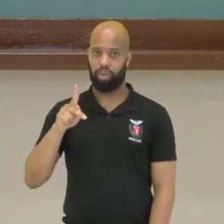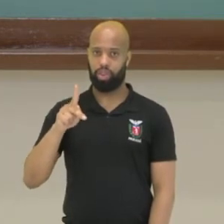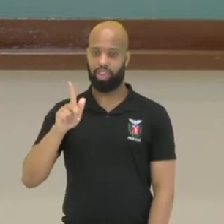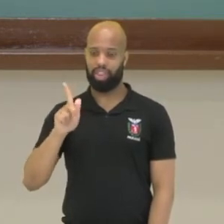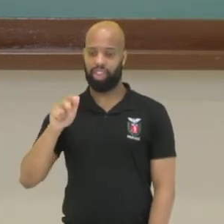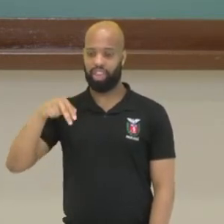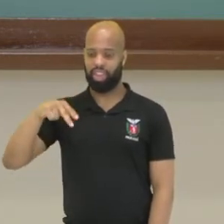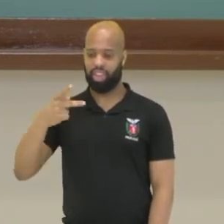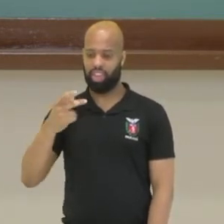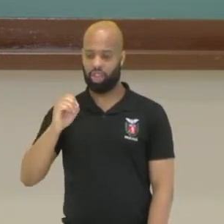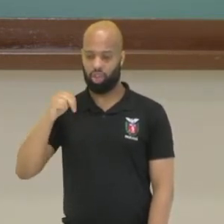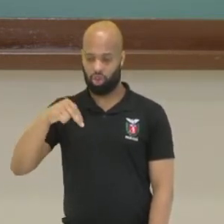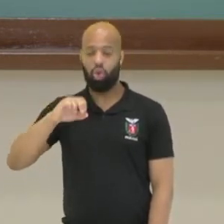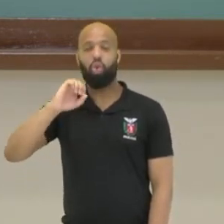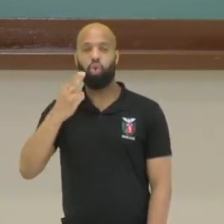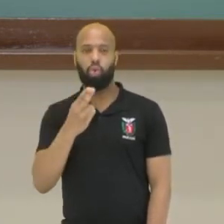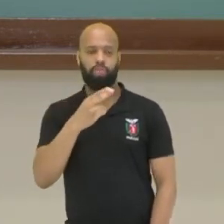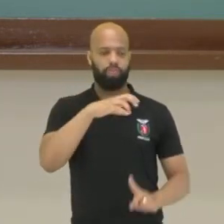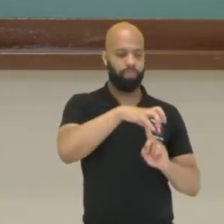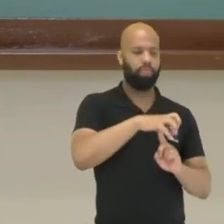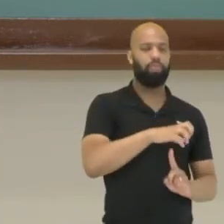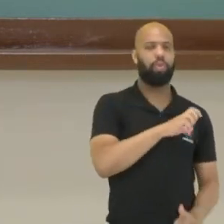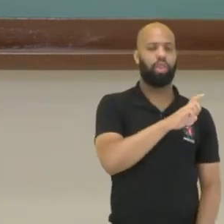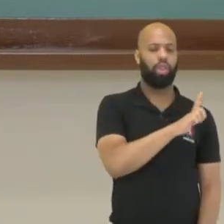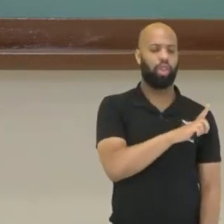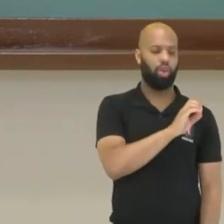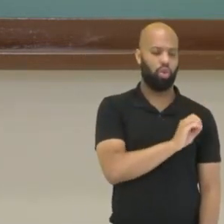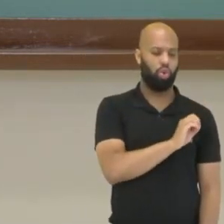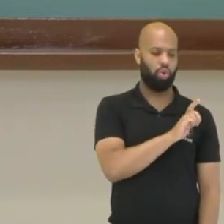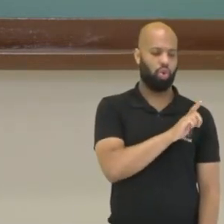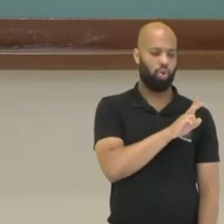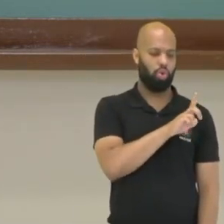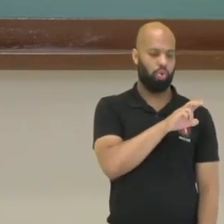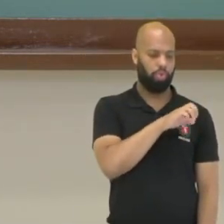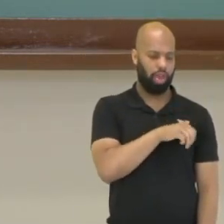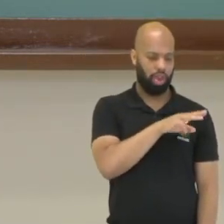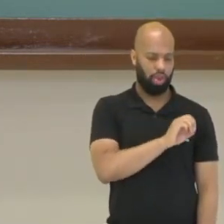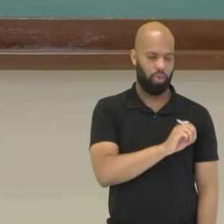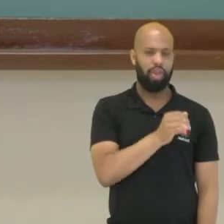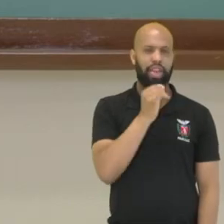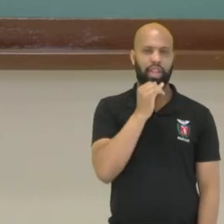exemplo, lasanha, né? Tem o termo aportuguesado e o termo italiano.